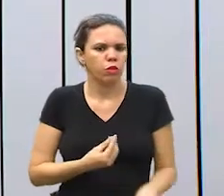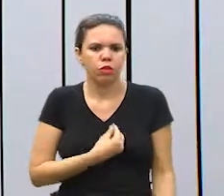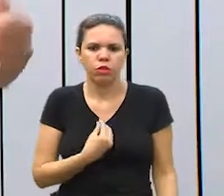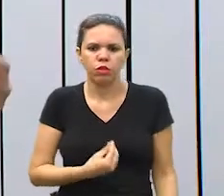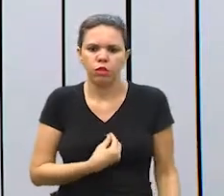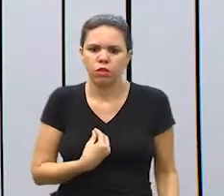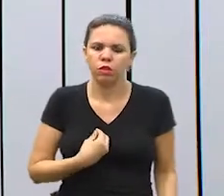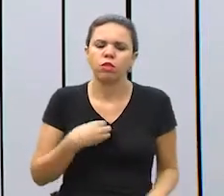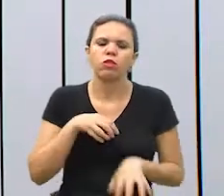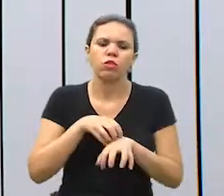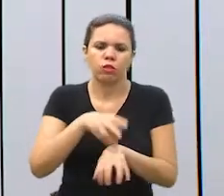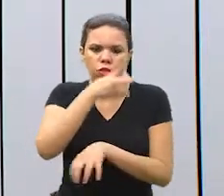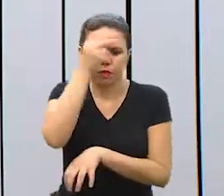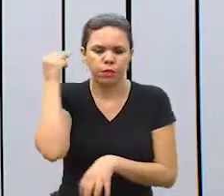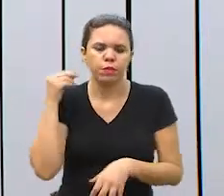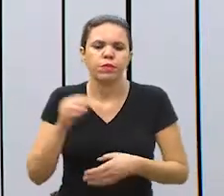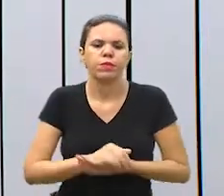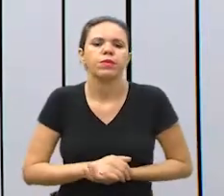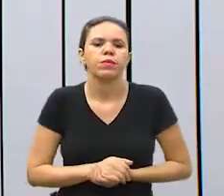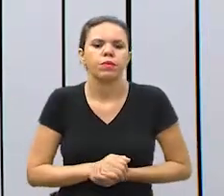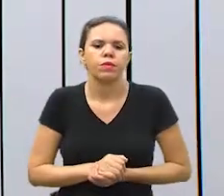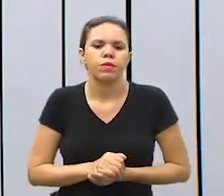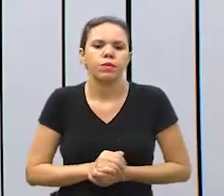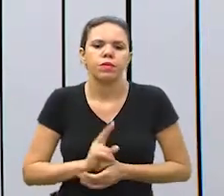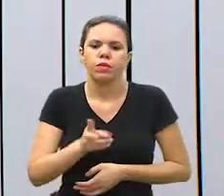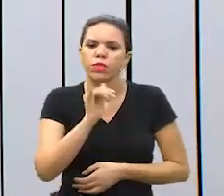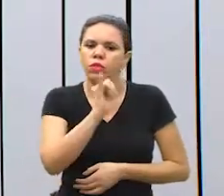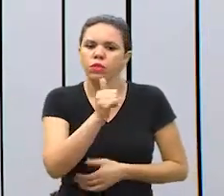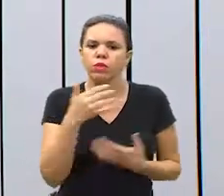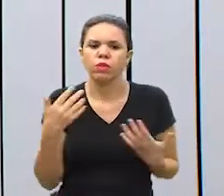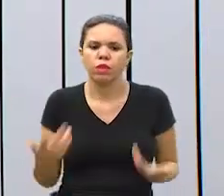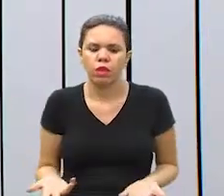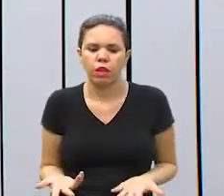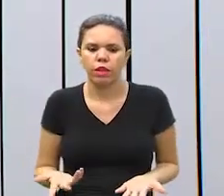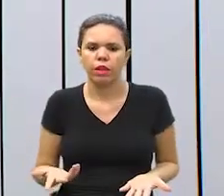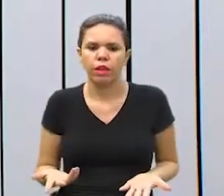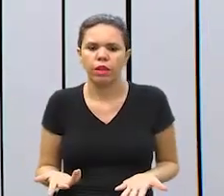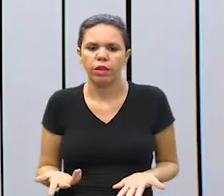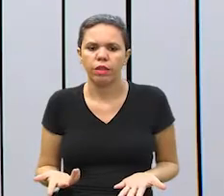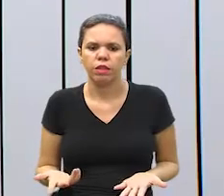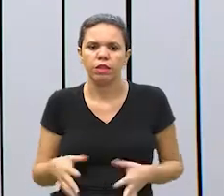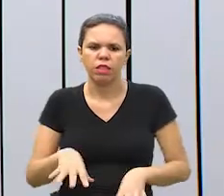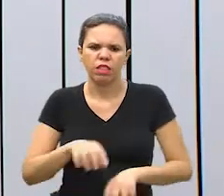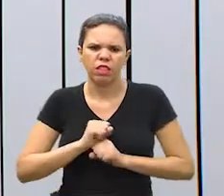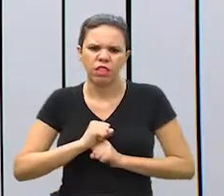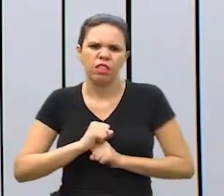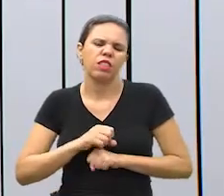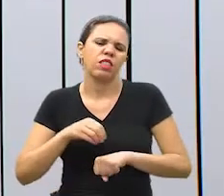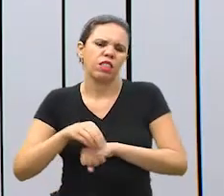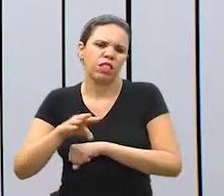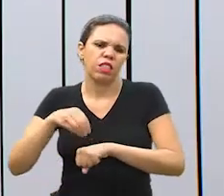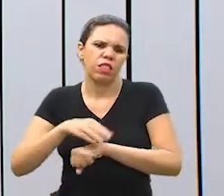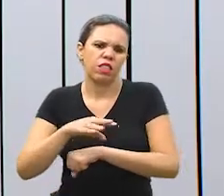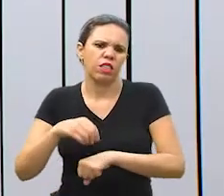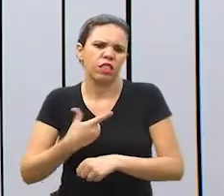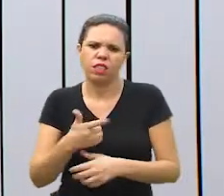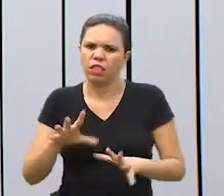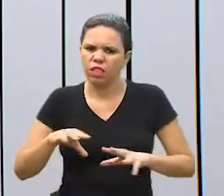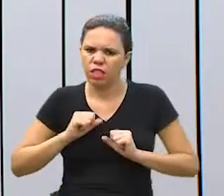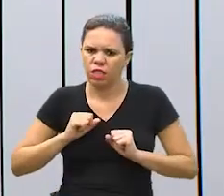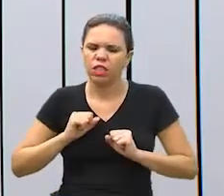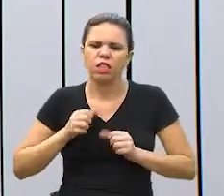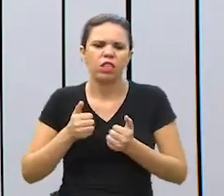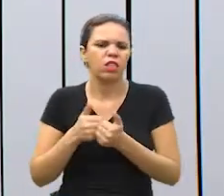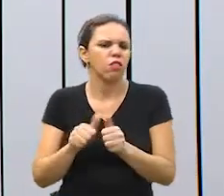vivendo. Questão do transporte público. Eu sempre disse, estão contaminando quem não está contaminado